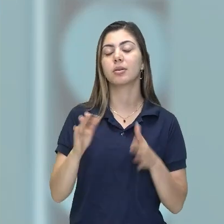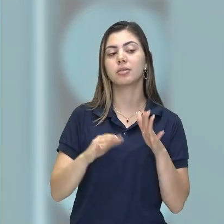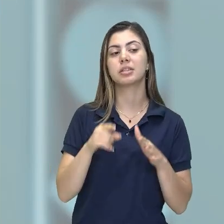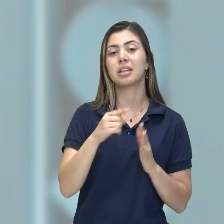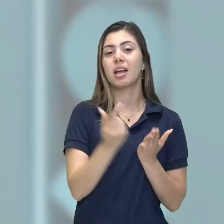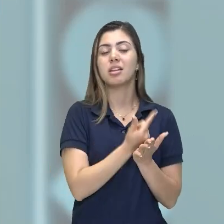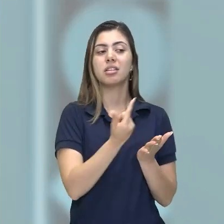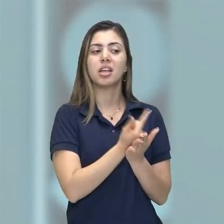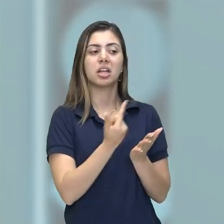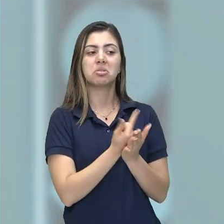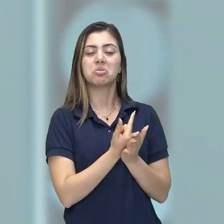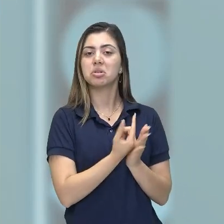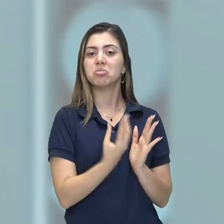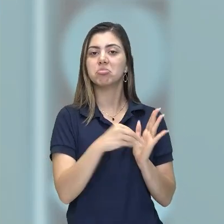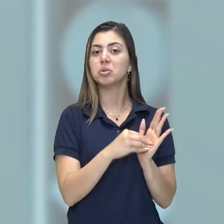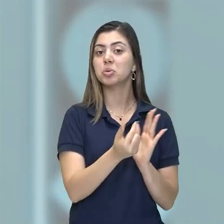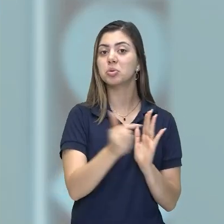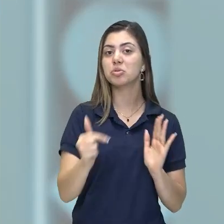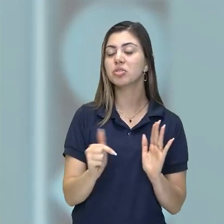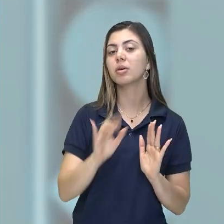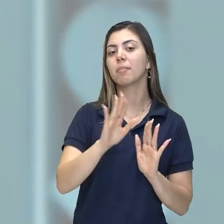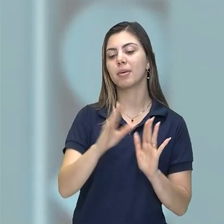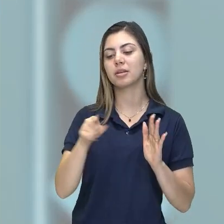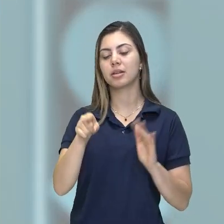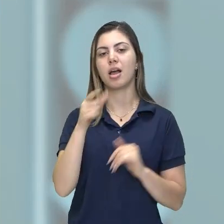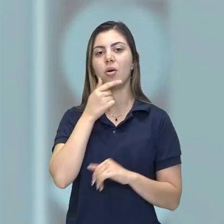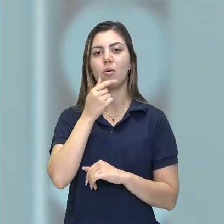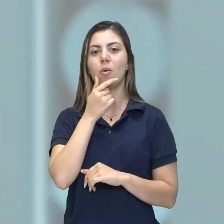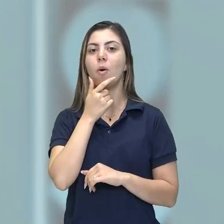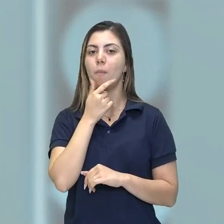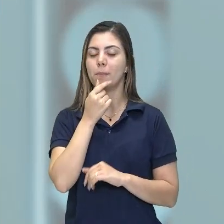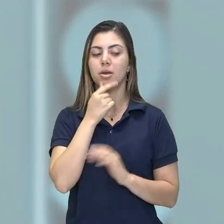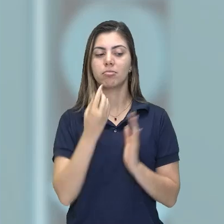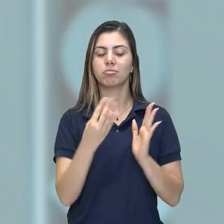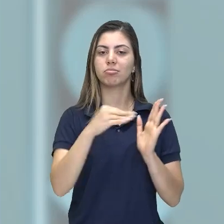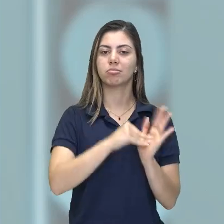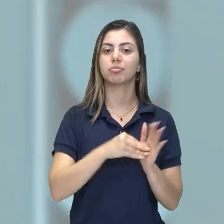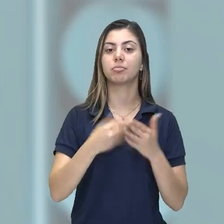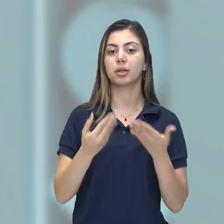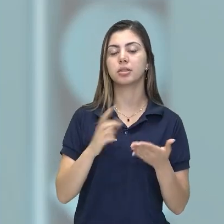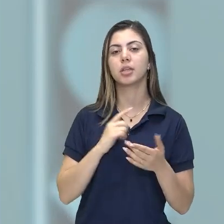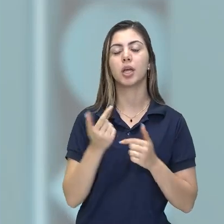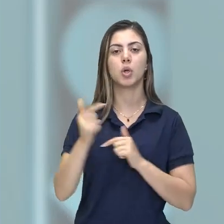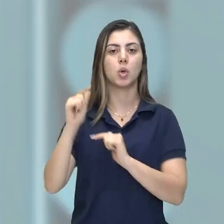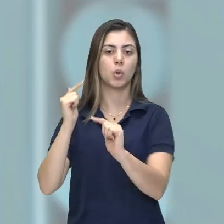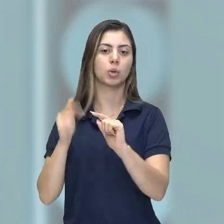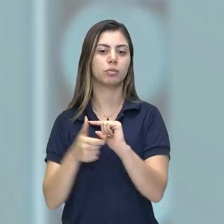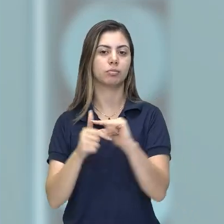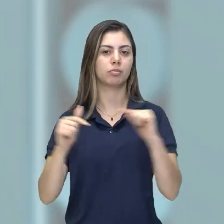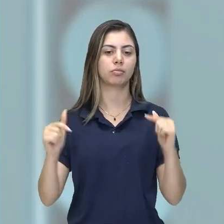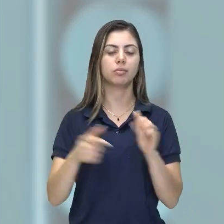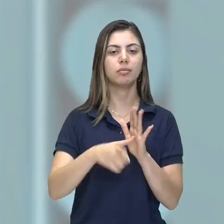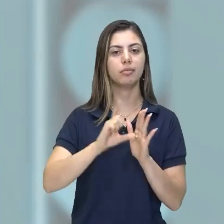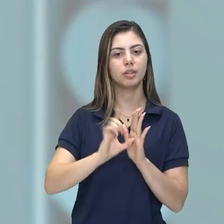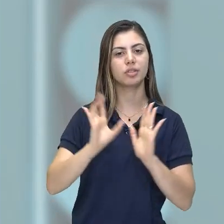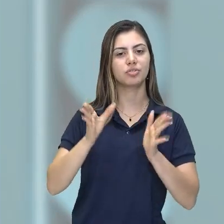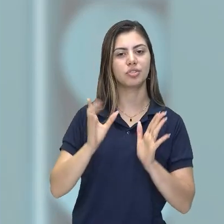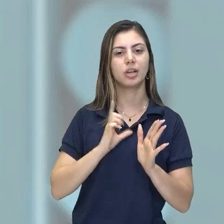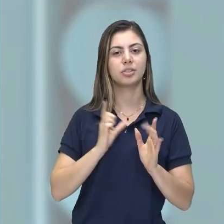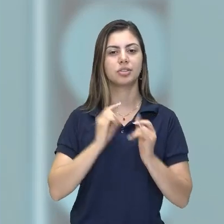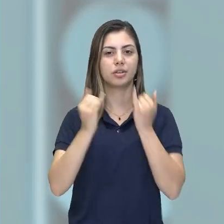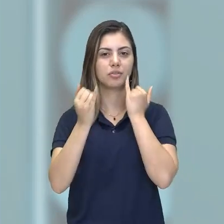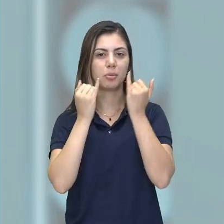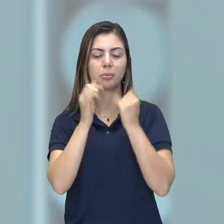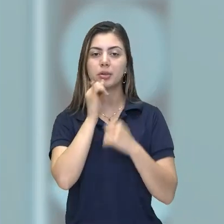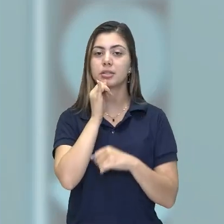costumava explorar, ou que os modernistas acreditavam que a literatura não costumava explorar. Os pré-modernistas já trouxeram um pouquinho, com Lima Barreto, por